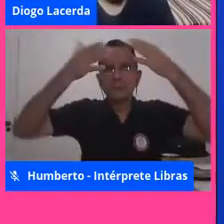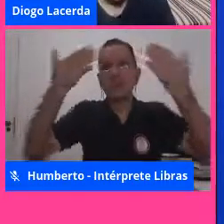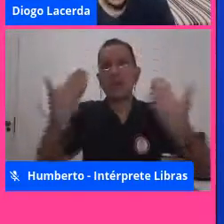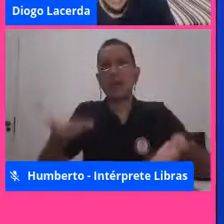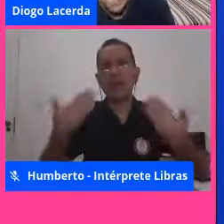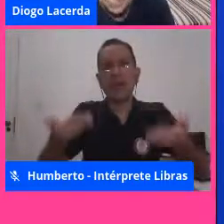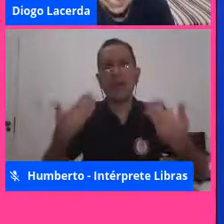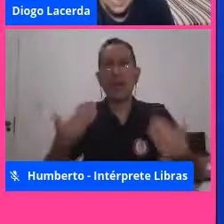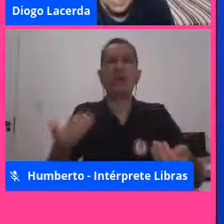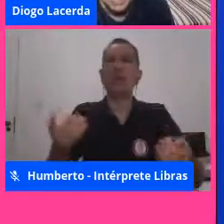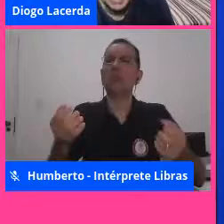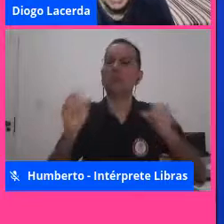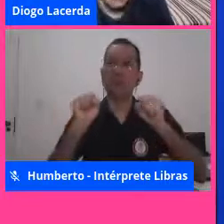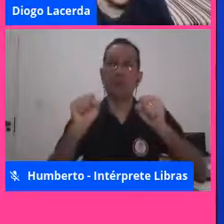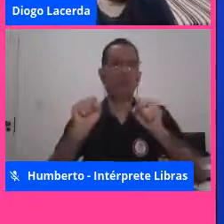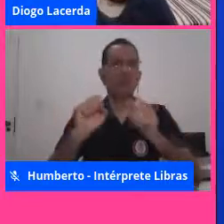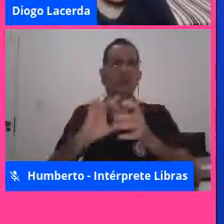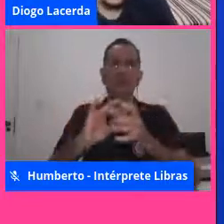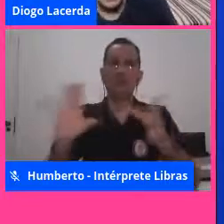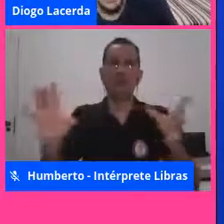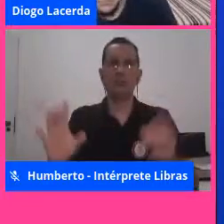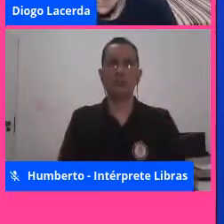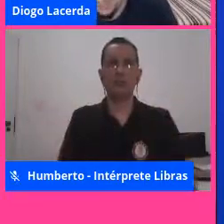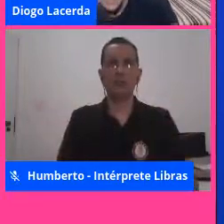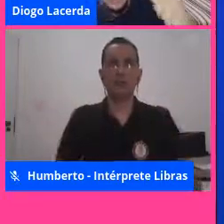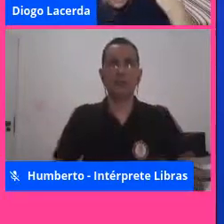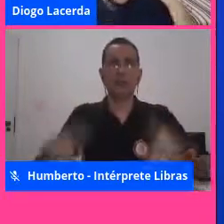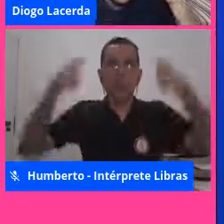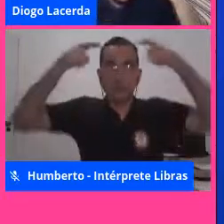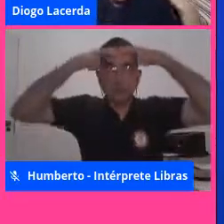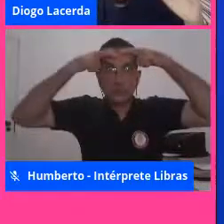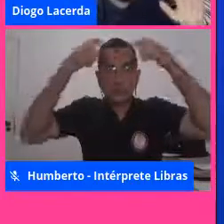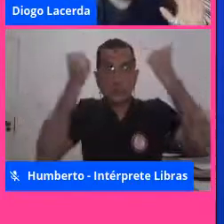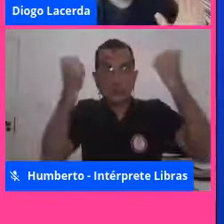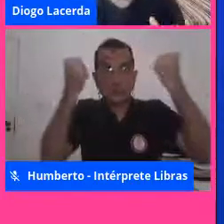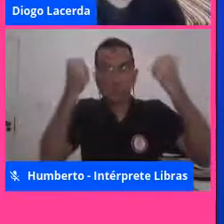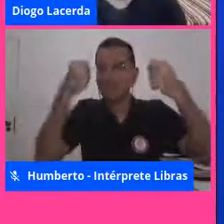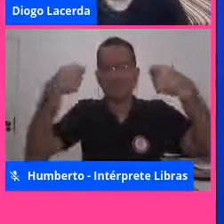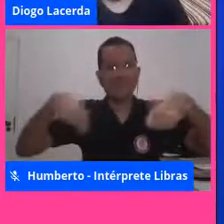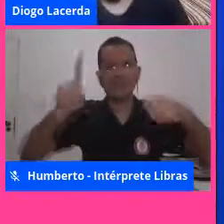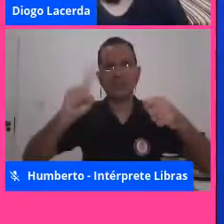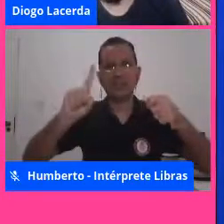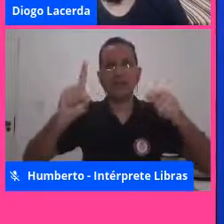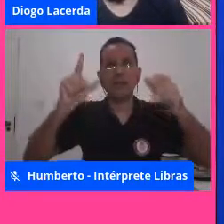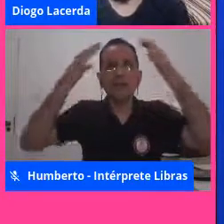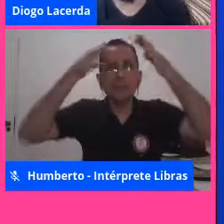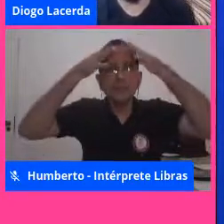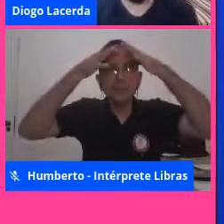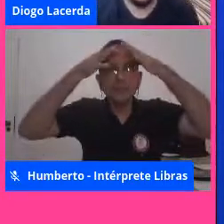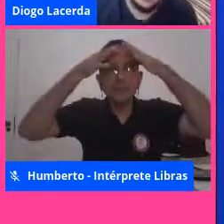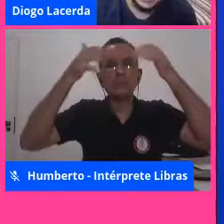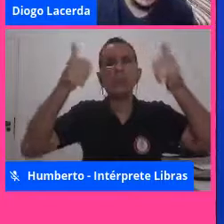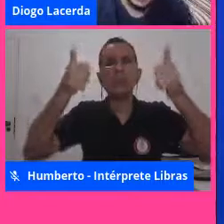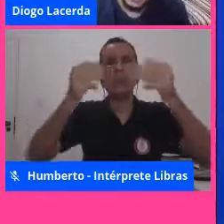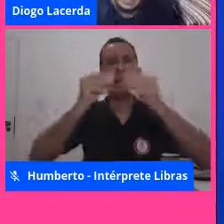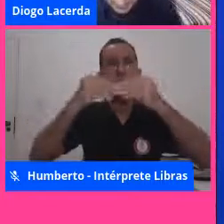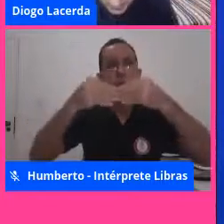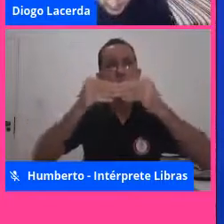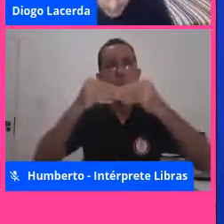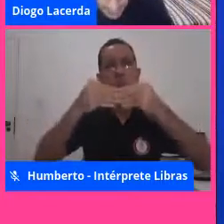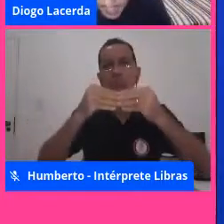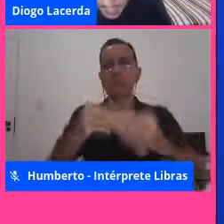mecânica, vai ficar sofrendo muita pressão. Basicamente é uma peça que vai ficar aqui na tua cabeça e não vai precisar de muita